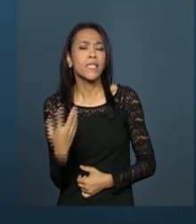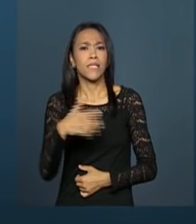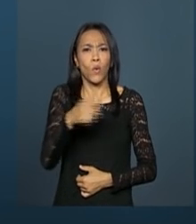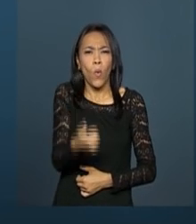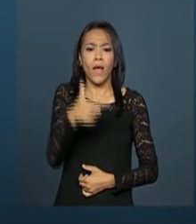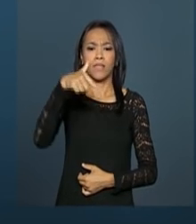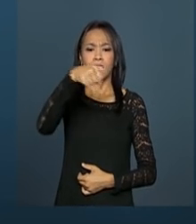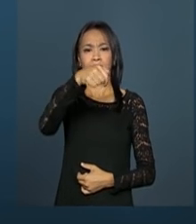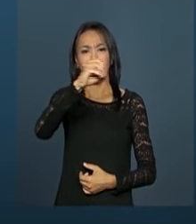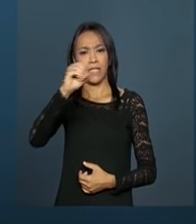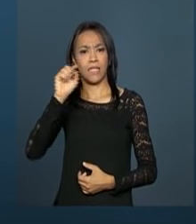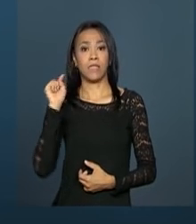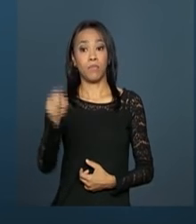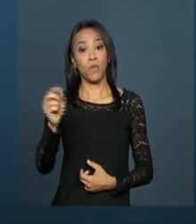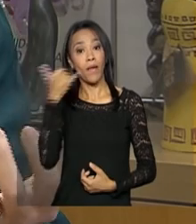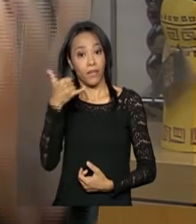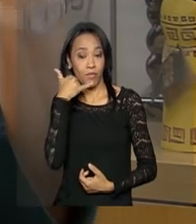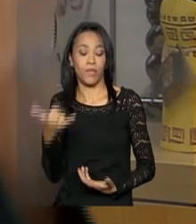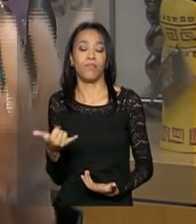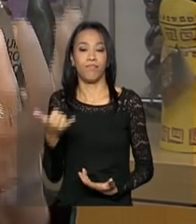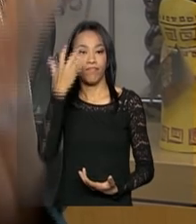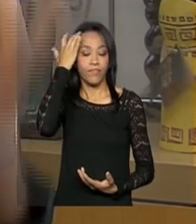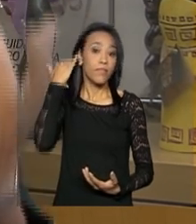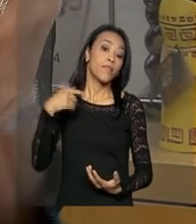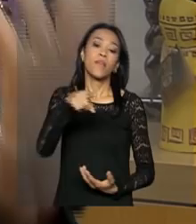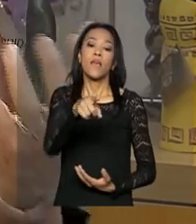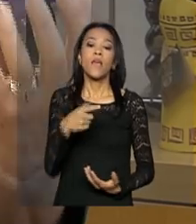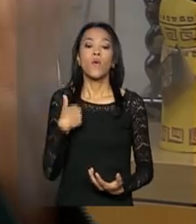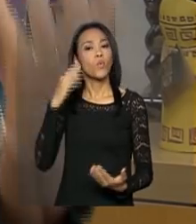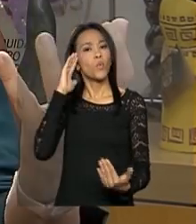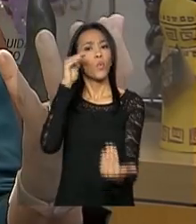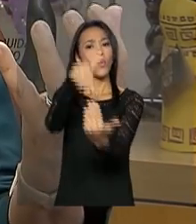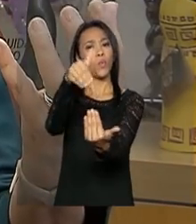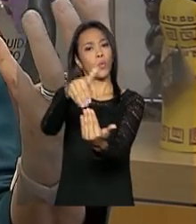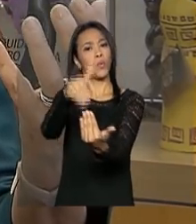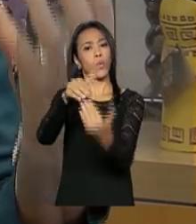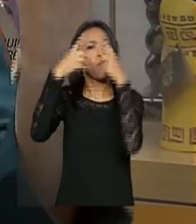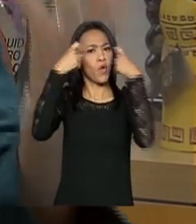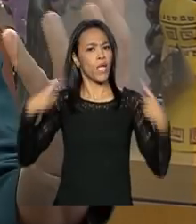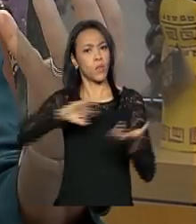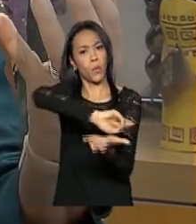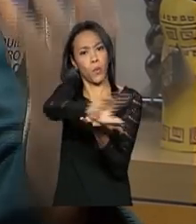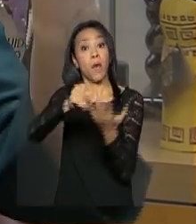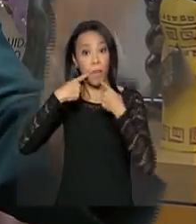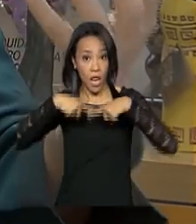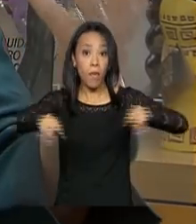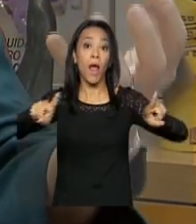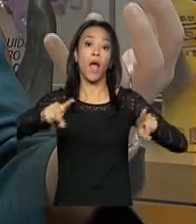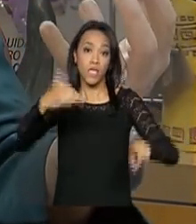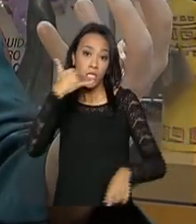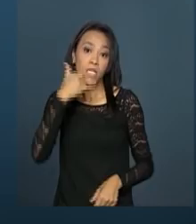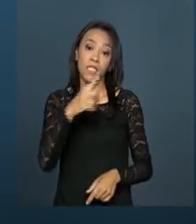750 mil atendimentos. Não convivam em hipótese nenhuma com nenhum tipo de violência. Denuncie.